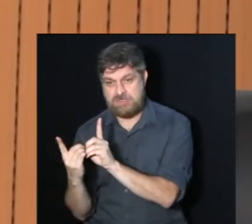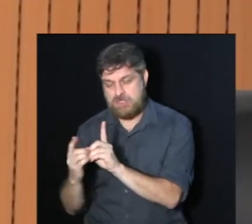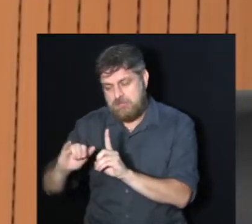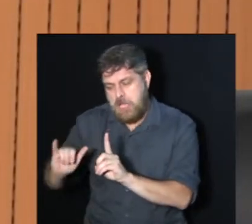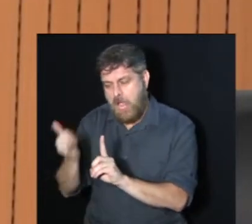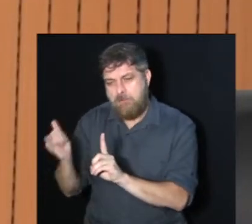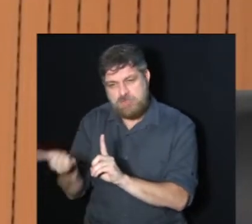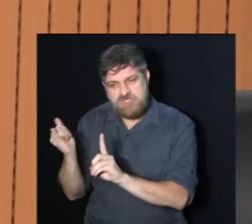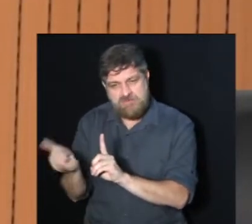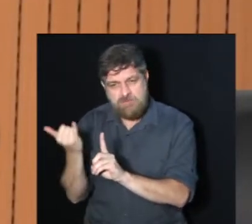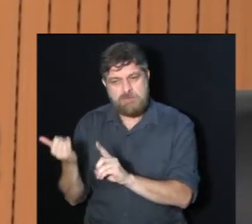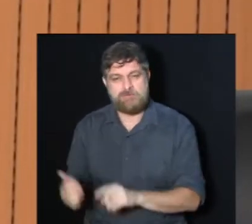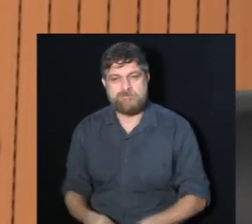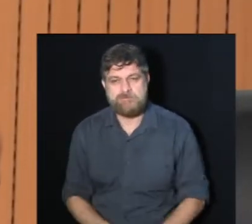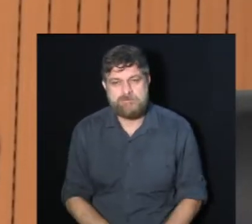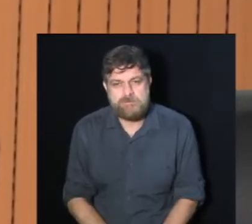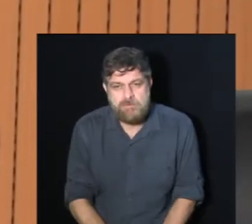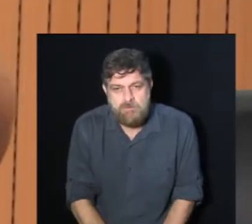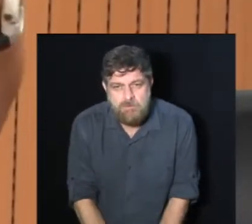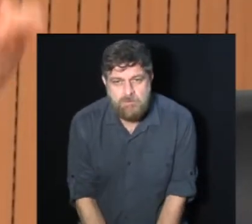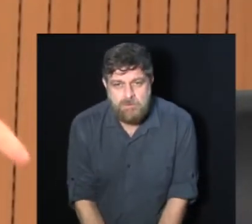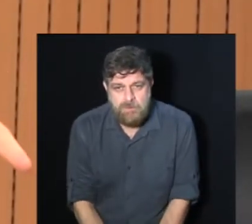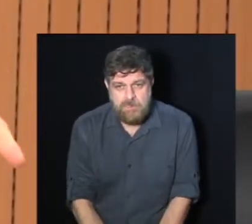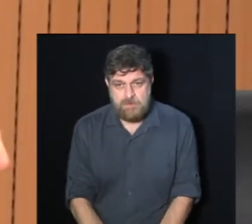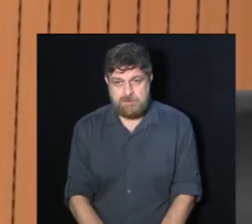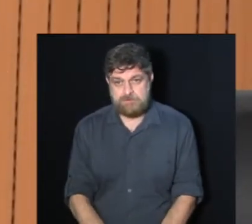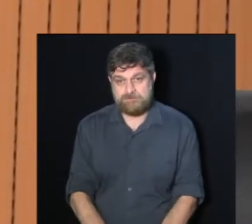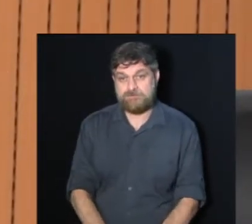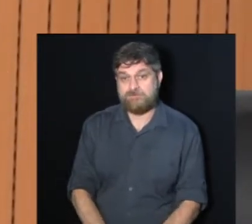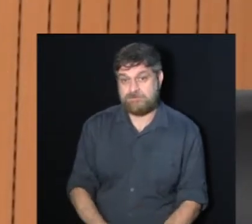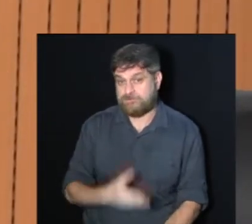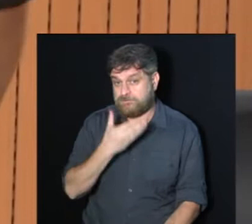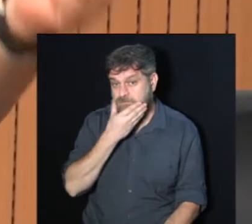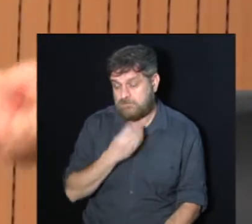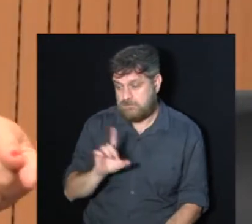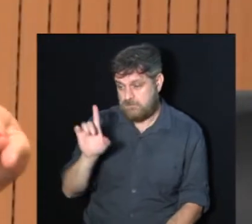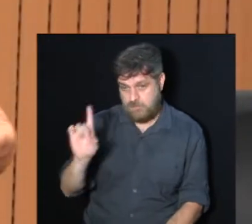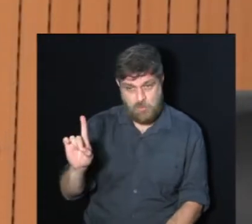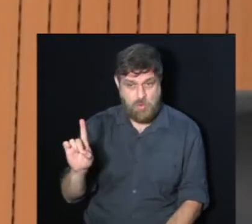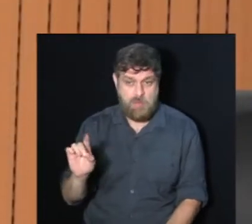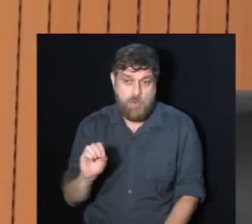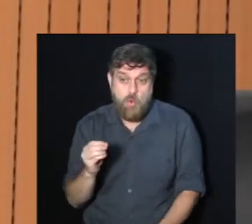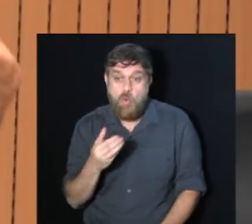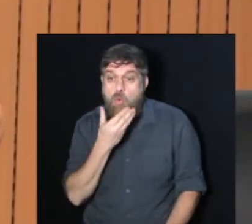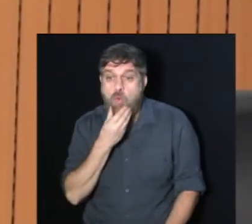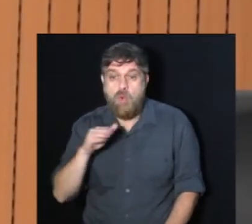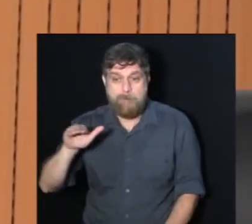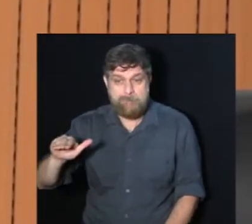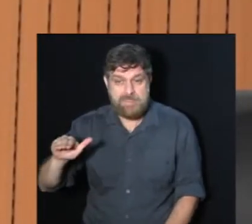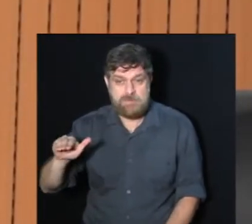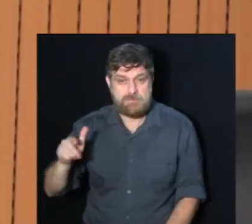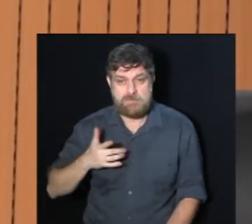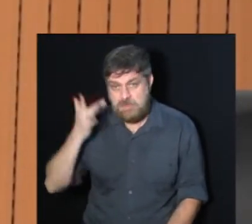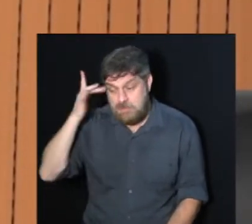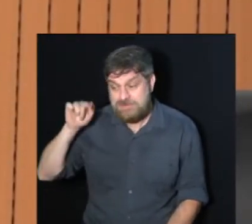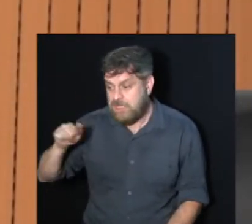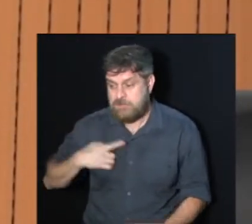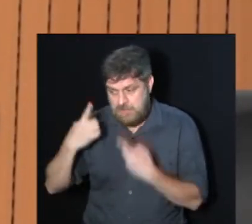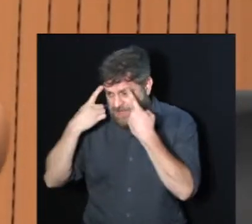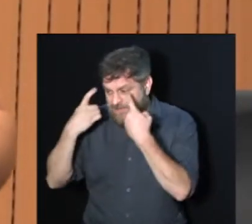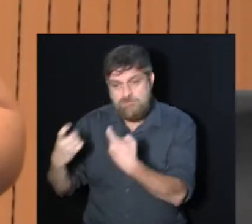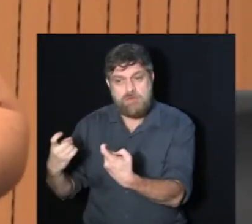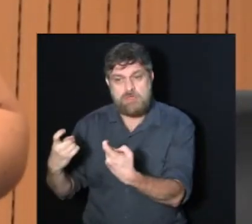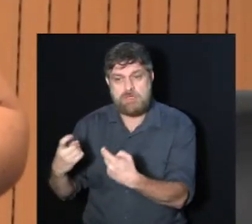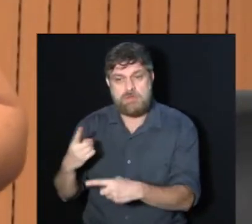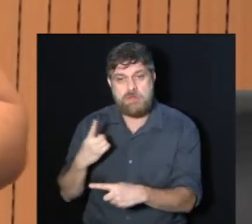essa violência. Muitas vezes, esse homem, né, ou esse menino, ele não sabe que ele é violento.